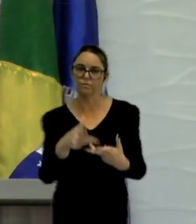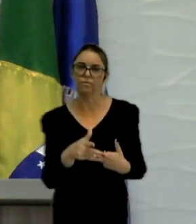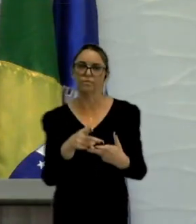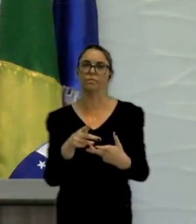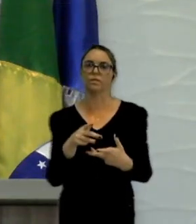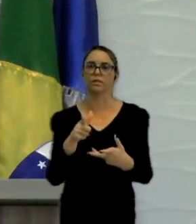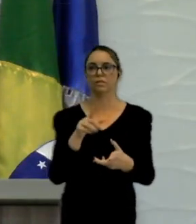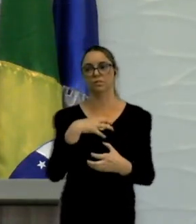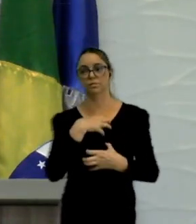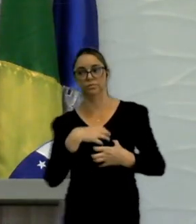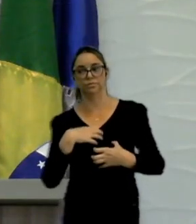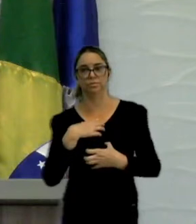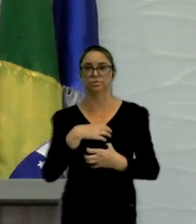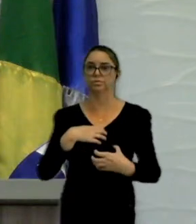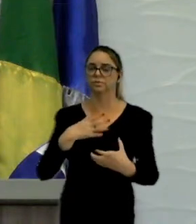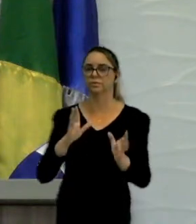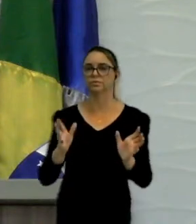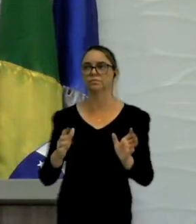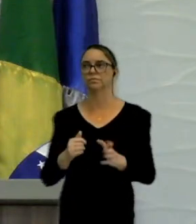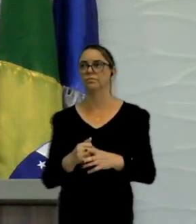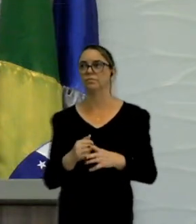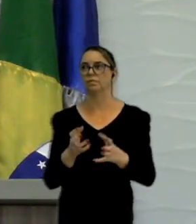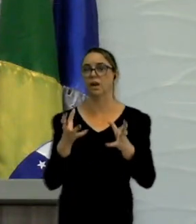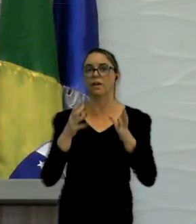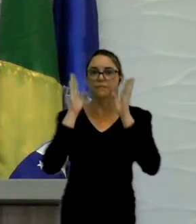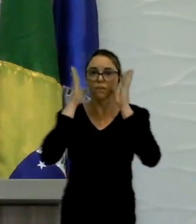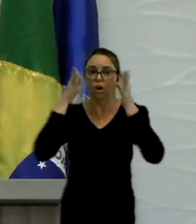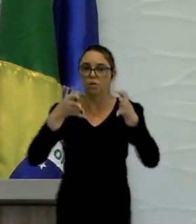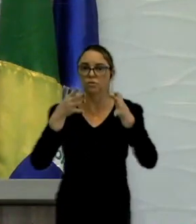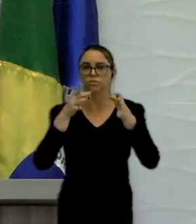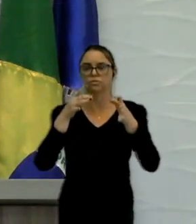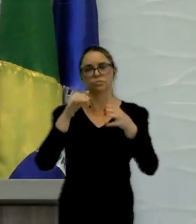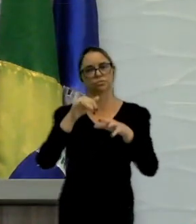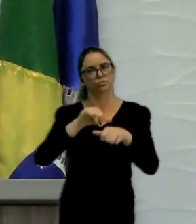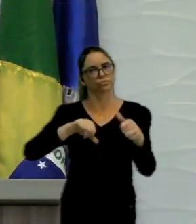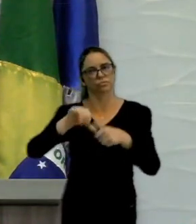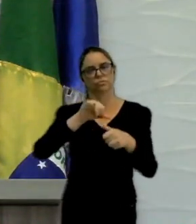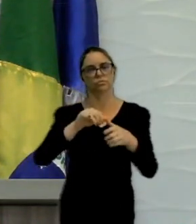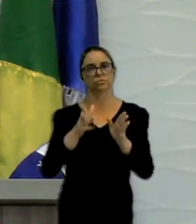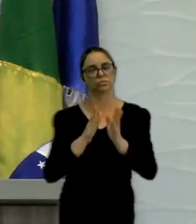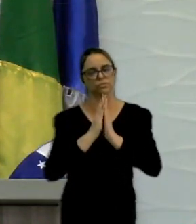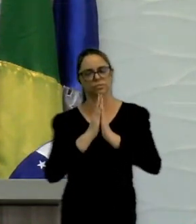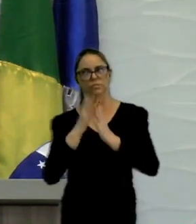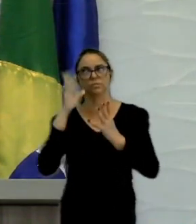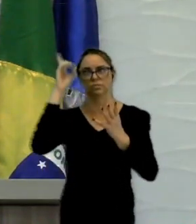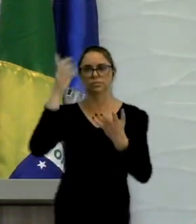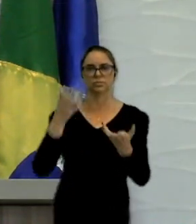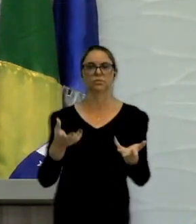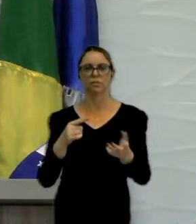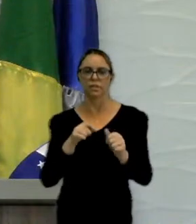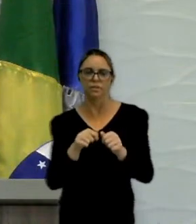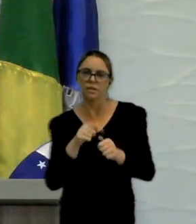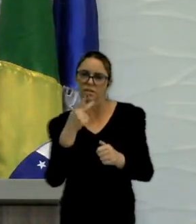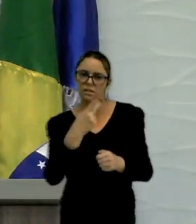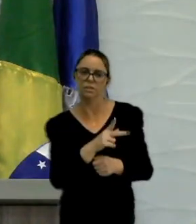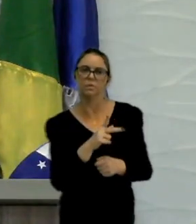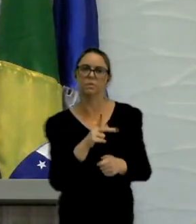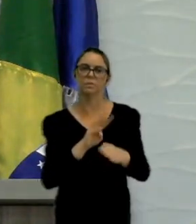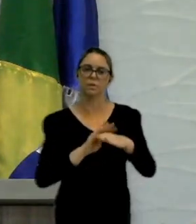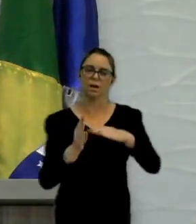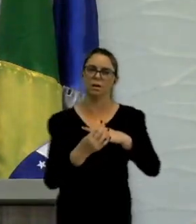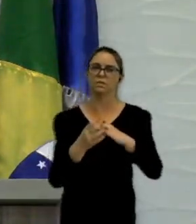altera, aí quer desviar o foco aqui da indicação. Pelo amor de Deus, pelo menos faça uma coisa pelo seu bairro. Vote a favor.